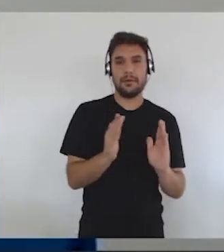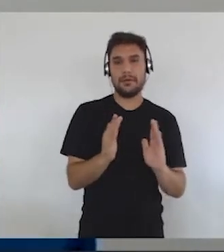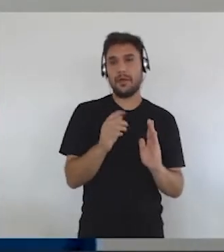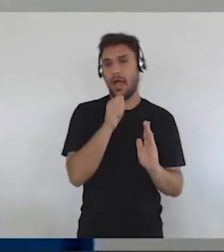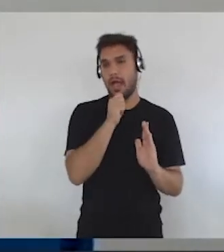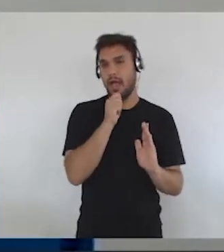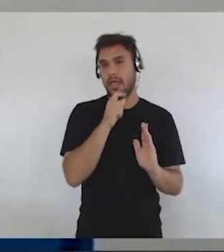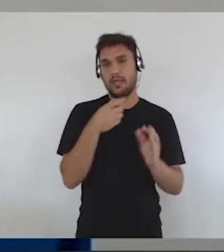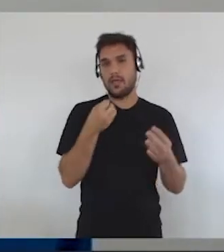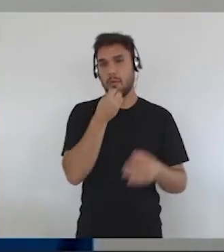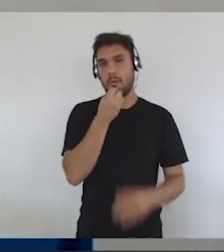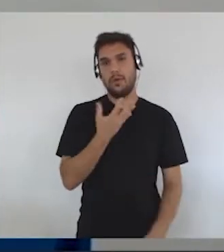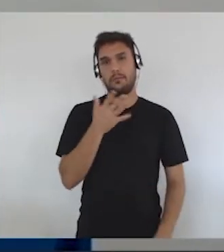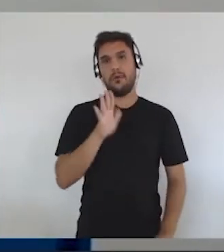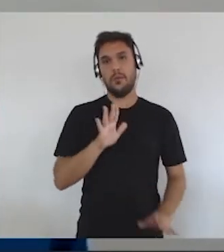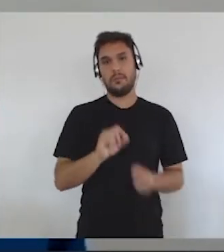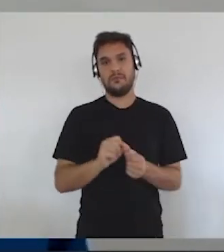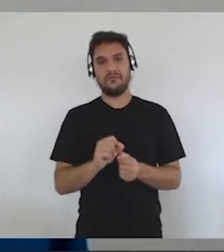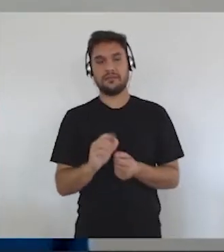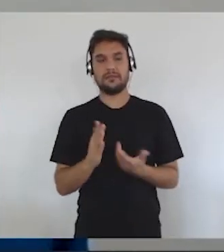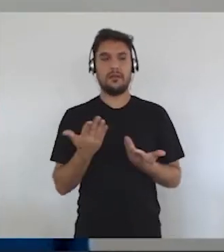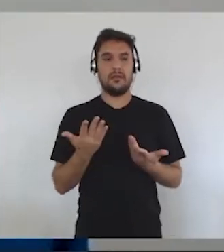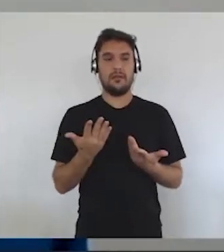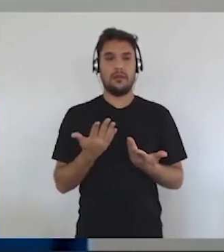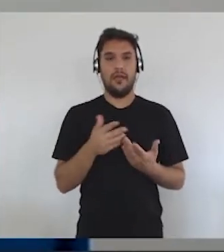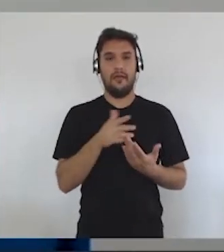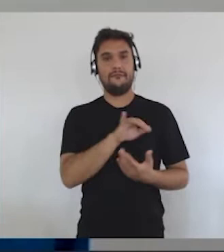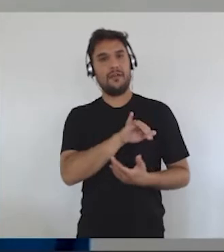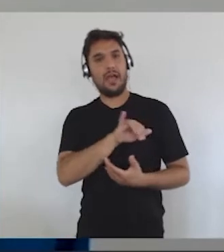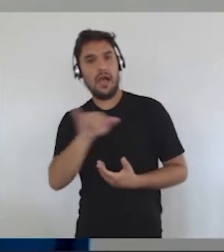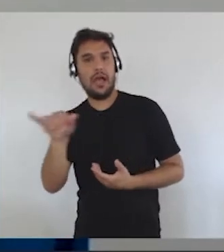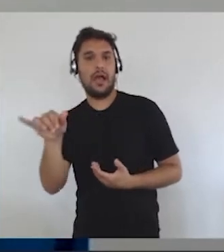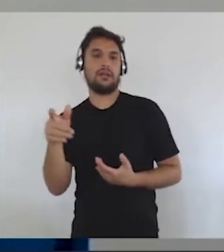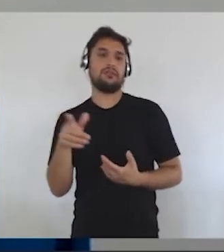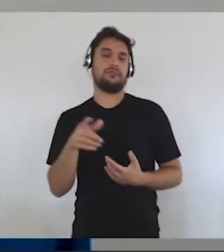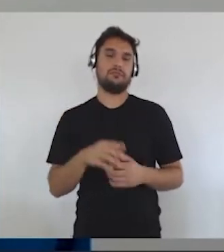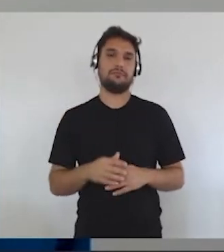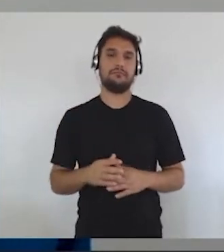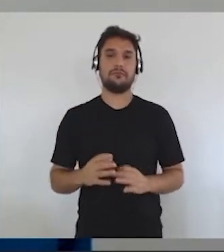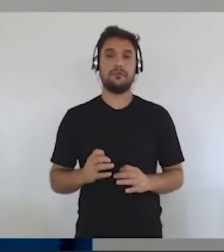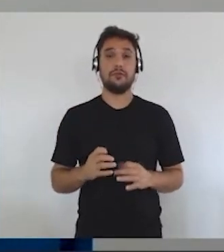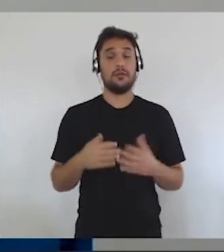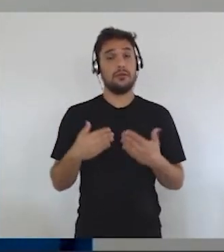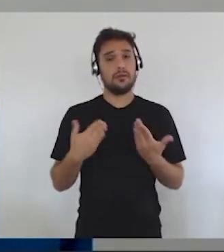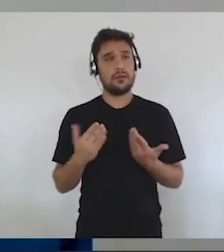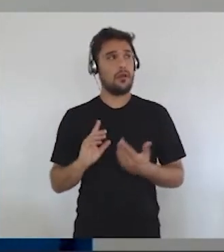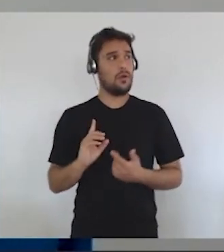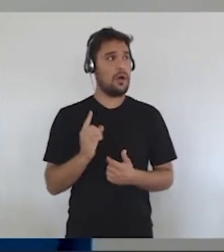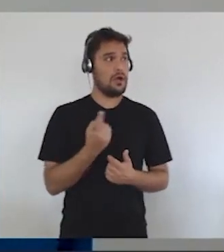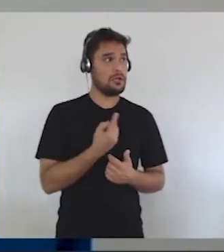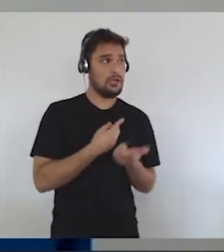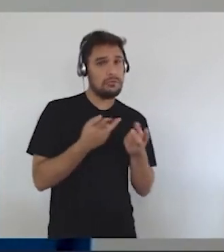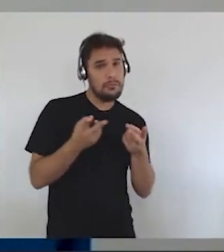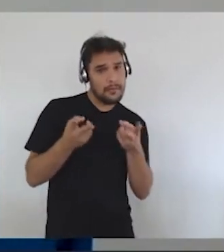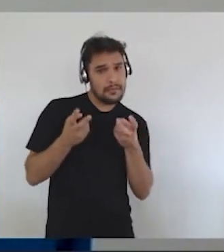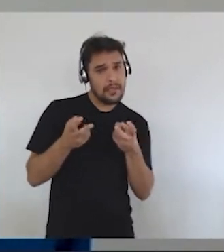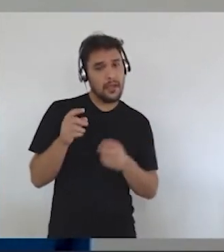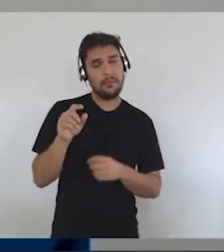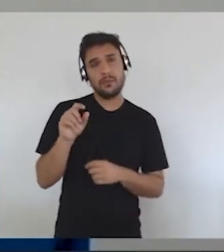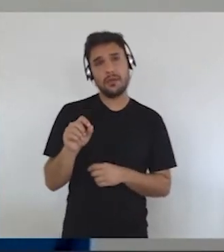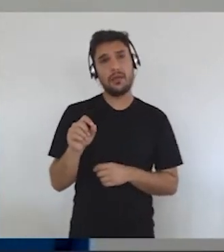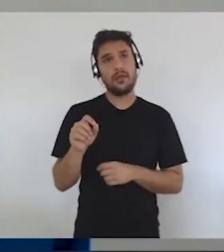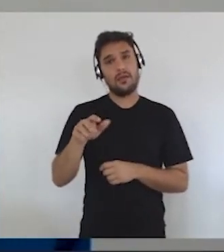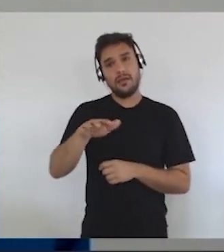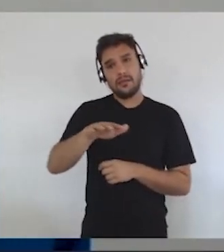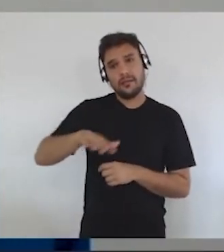fosse oportuno para a realização das viagens, do deslocamento. Então, nós percebemos aqui que, tanto no que diz